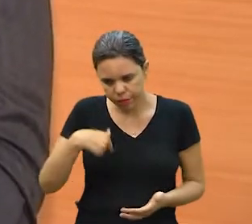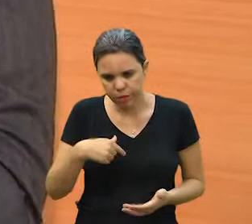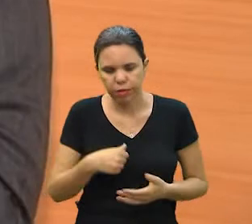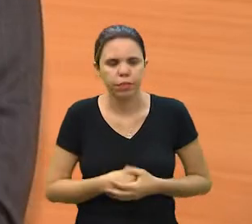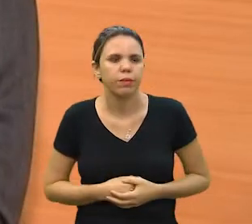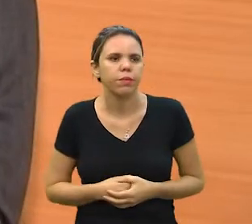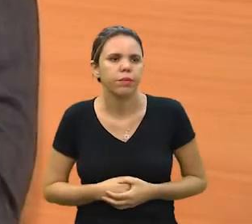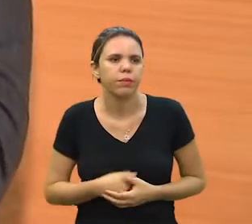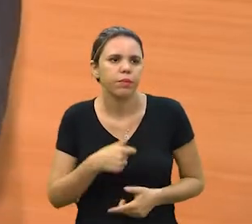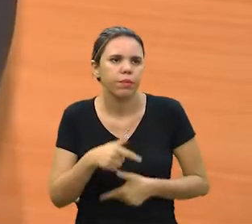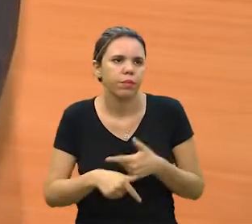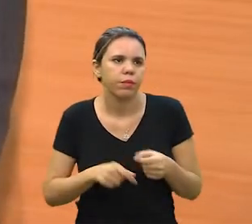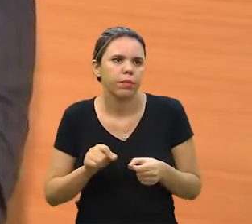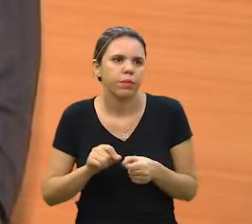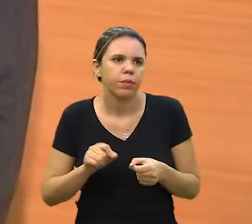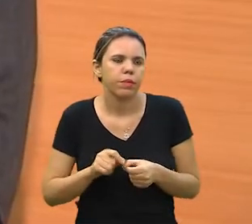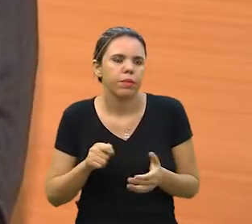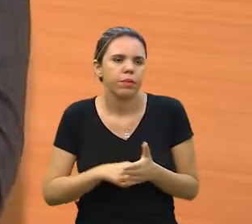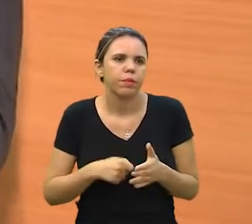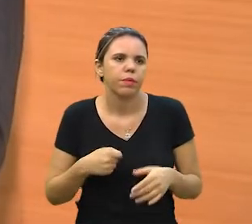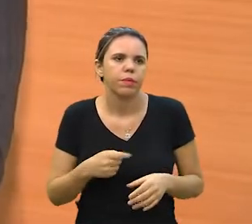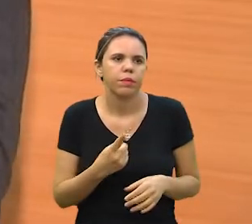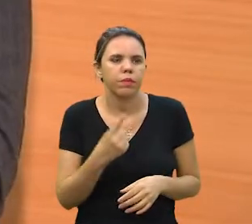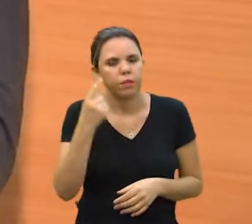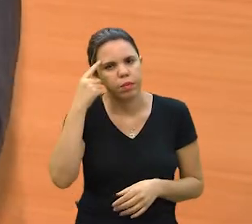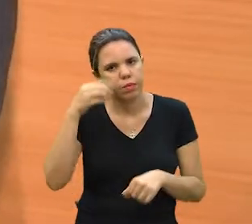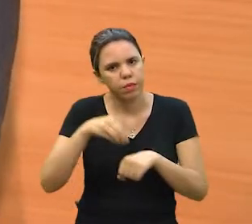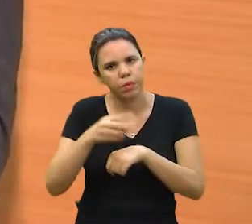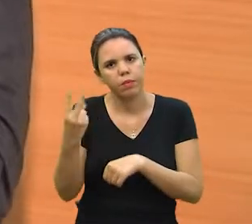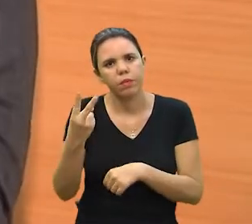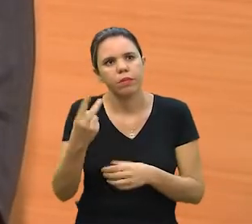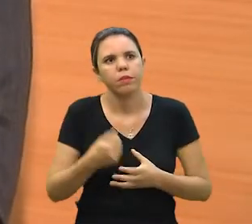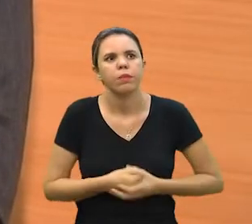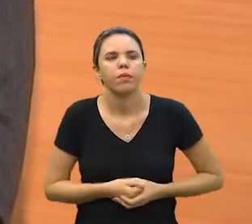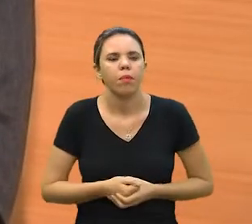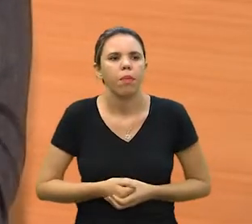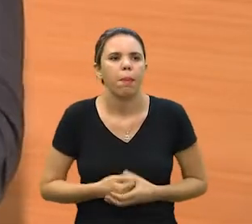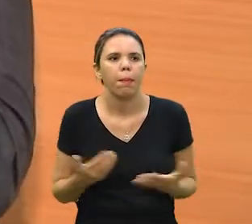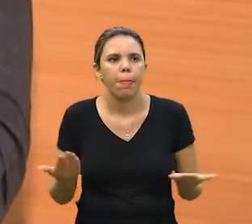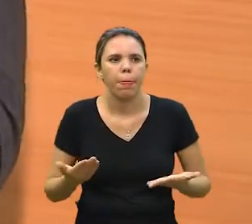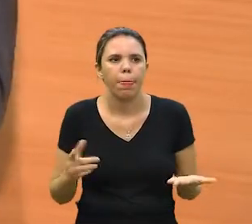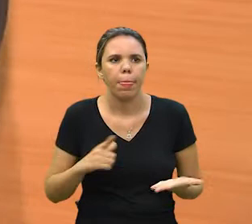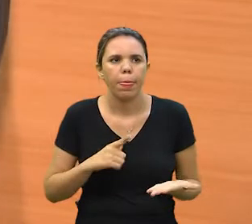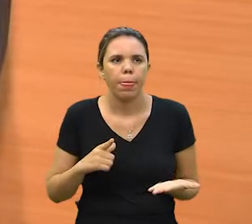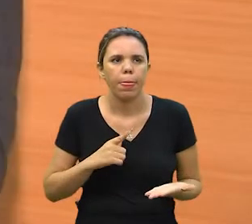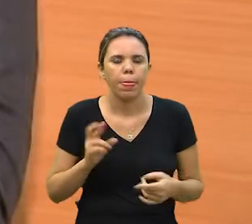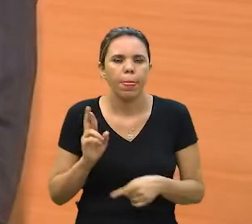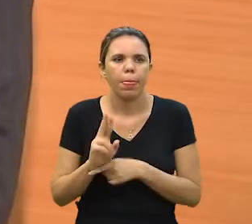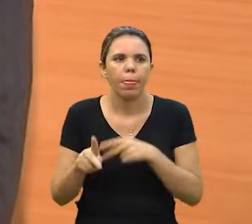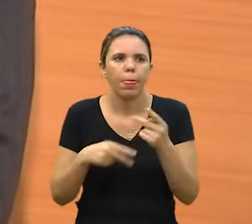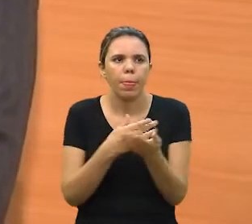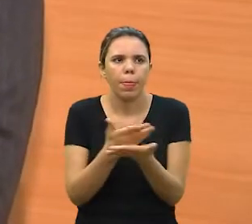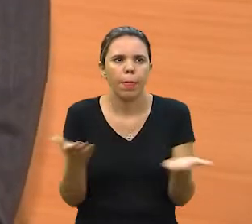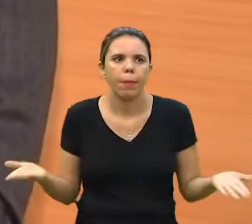acreditaram naquilo que a gente passou de ideia, de valores, e hoje eu tenho que bem